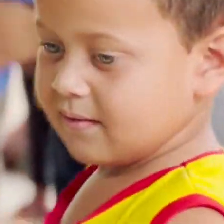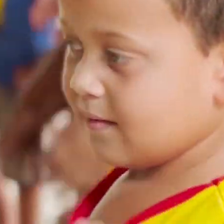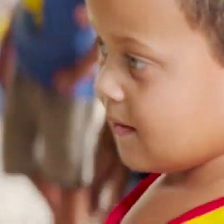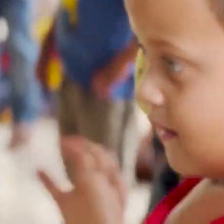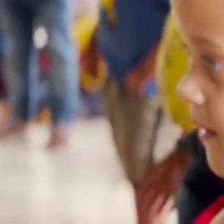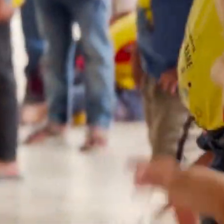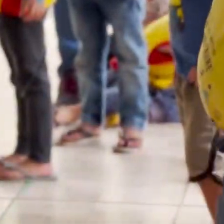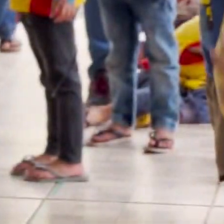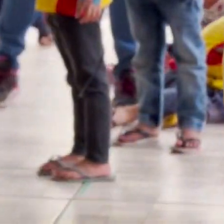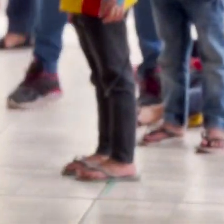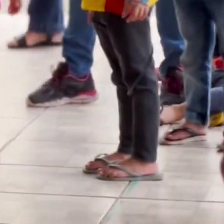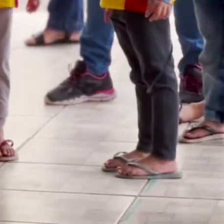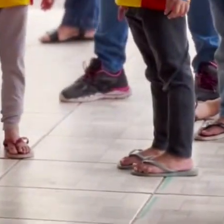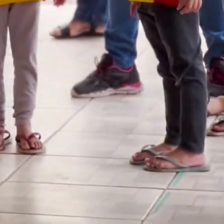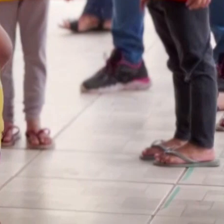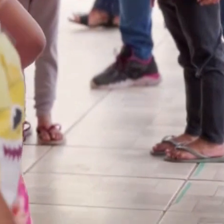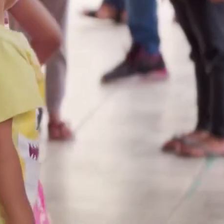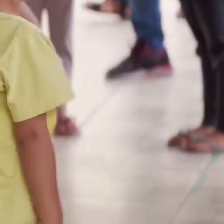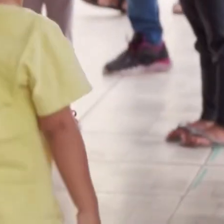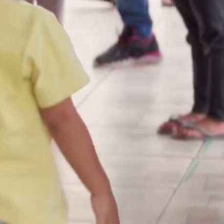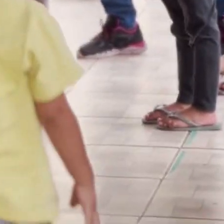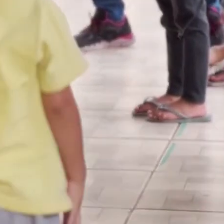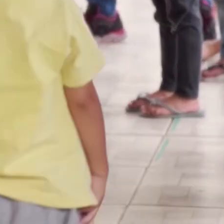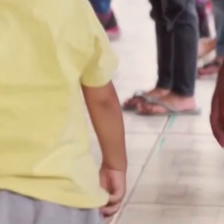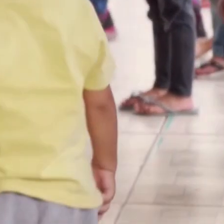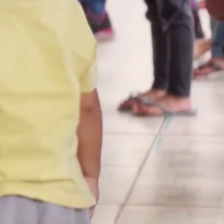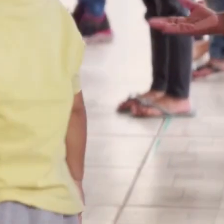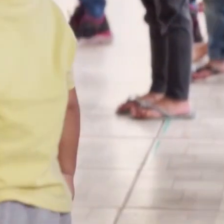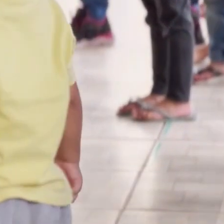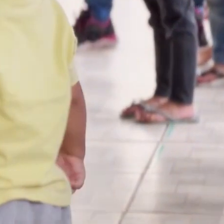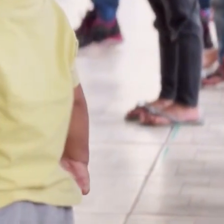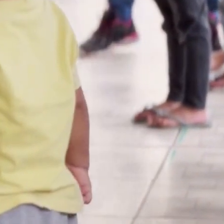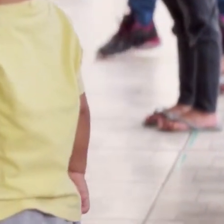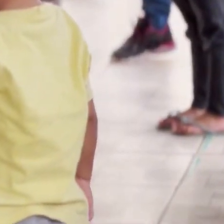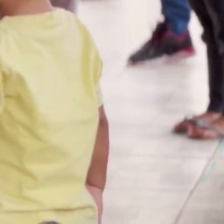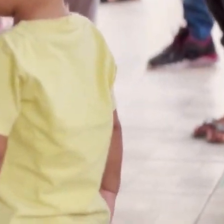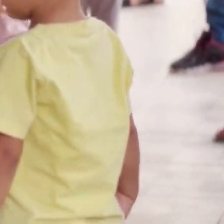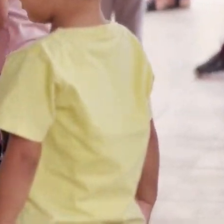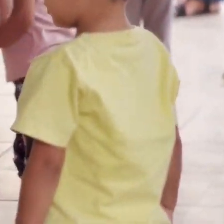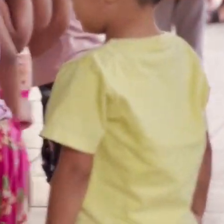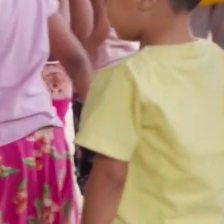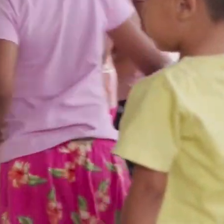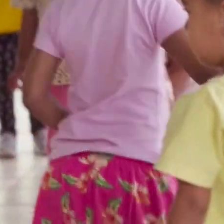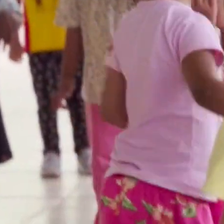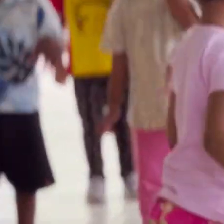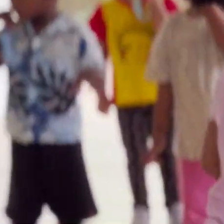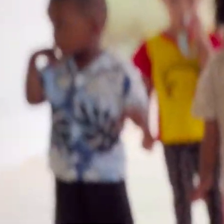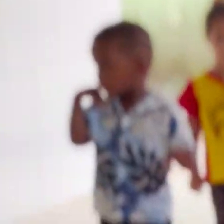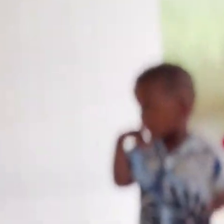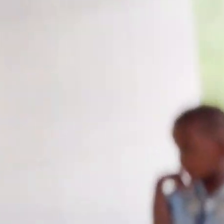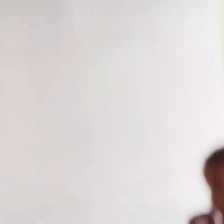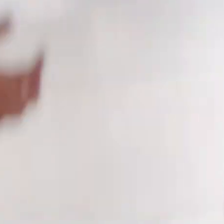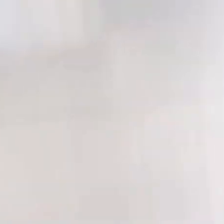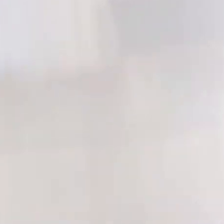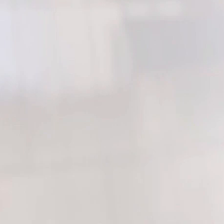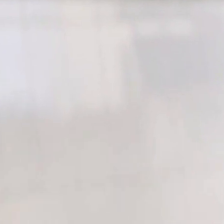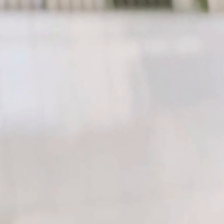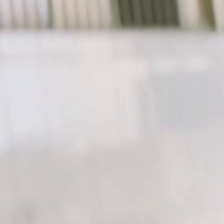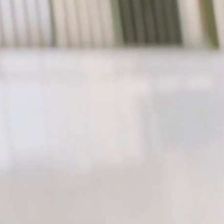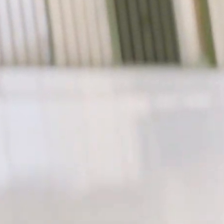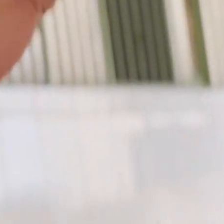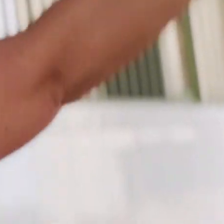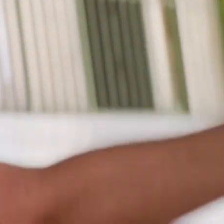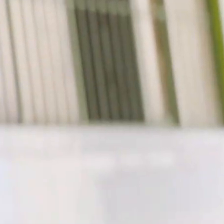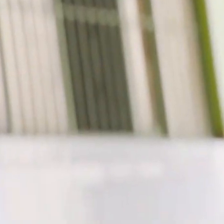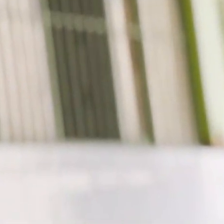pro jardim brincar com a cravina, roça com jasmim. Da rosa pro cravo, do cravo